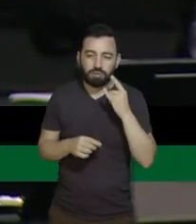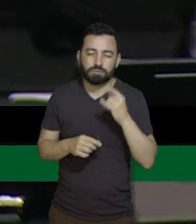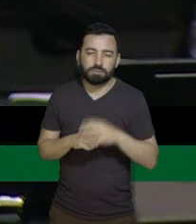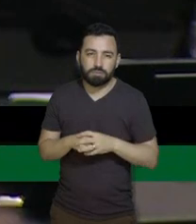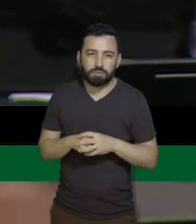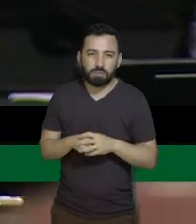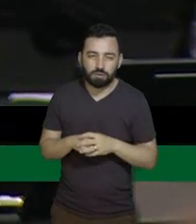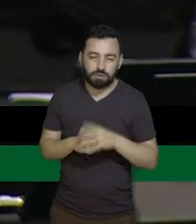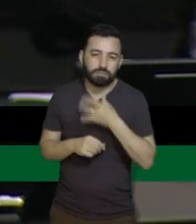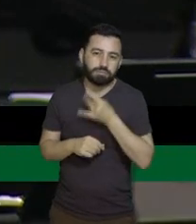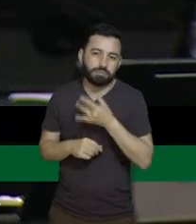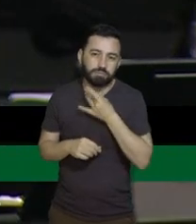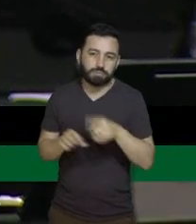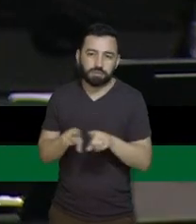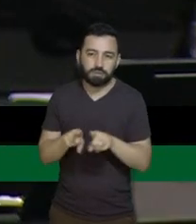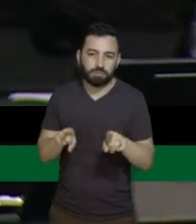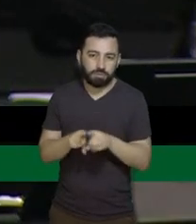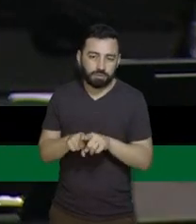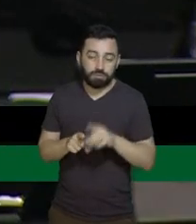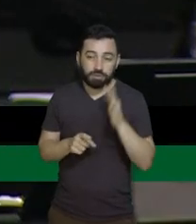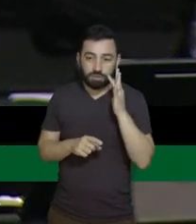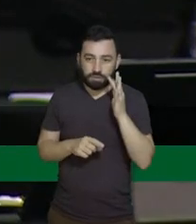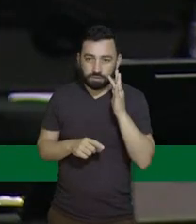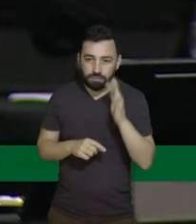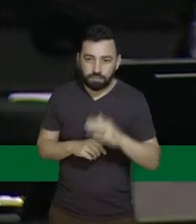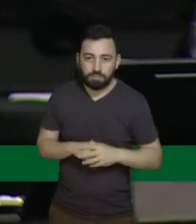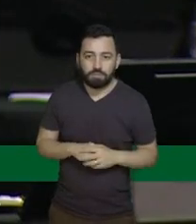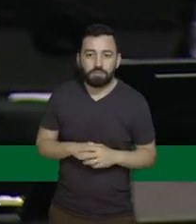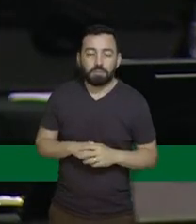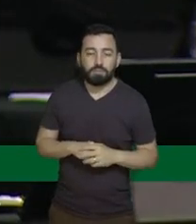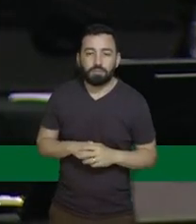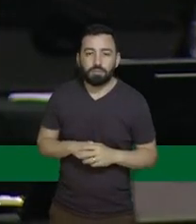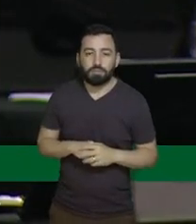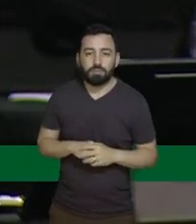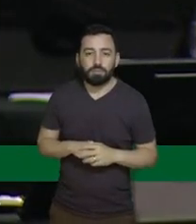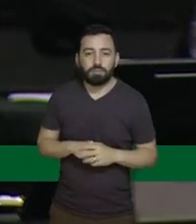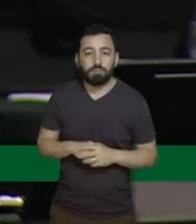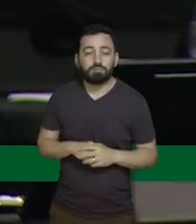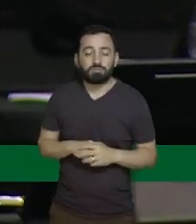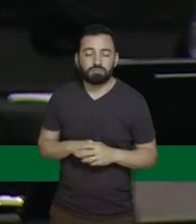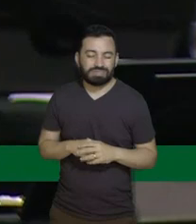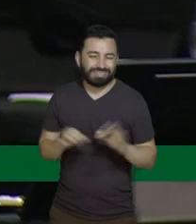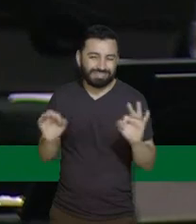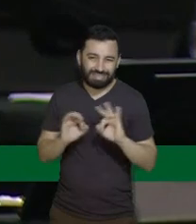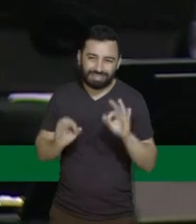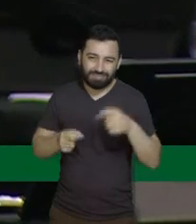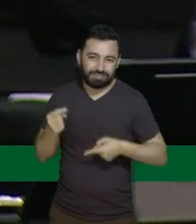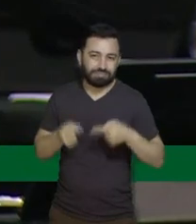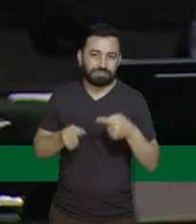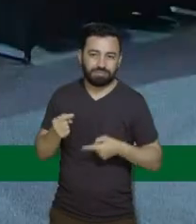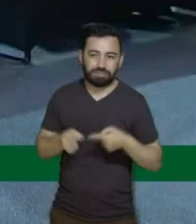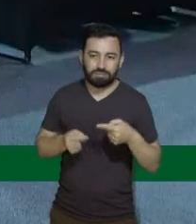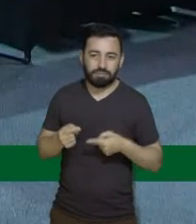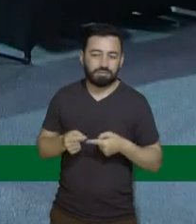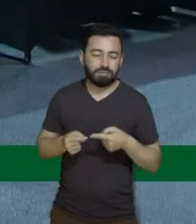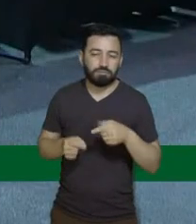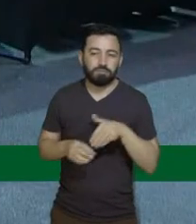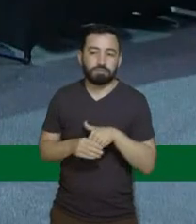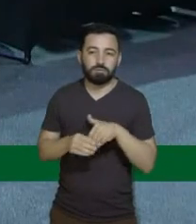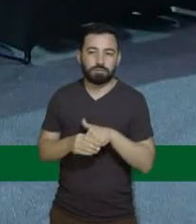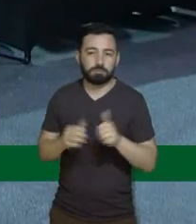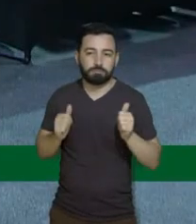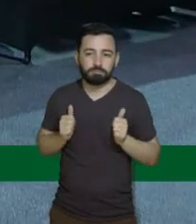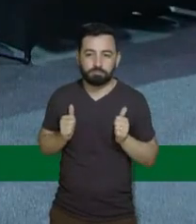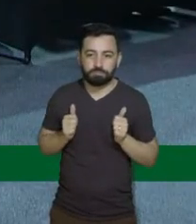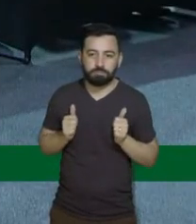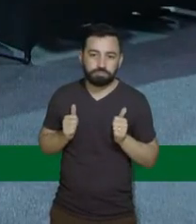e Cultura, relator deputado Fernando Krelink, em discussão. Não havendo quem queira discutir, em votação, deputados que aprovam permaneçam